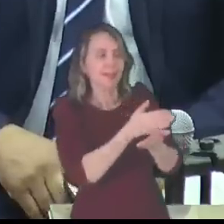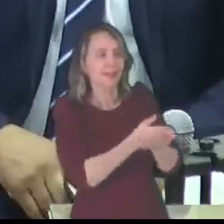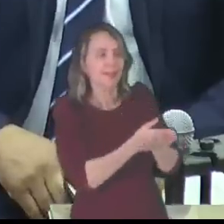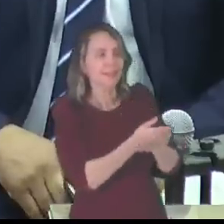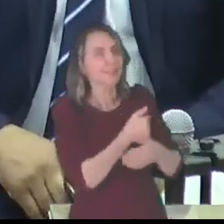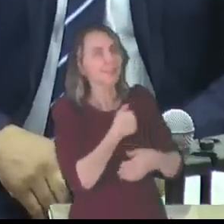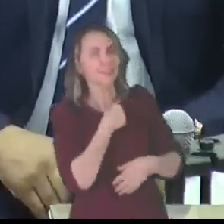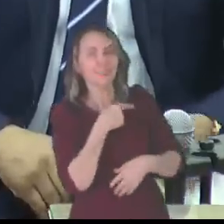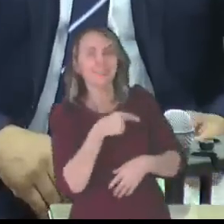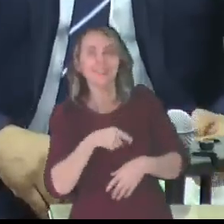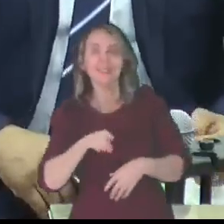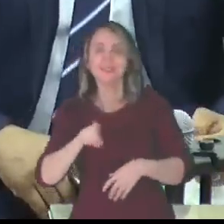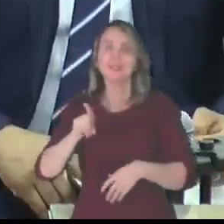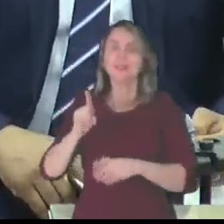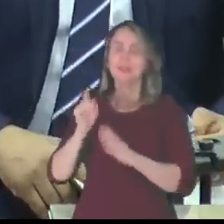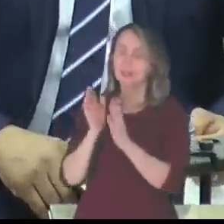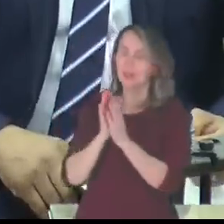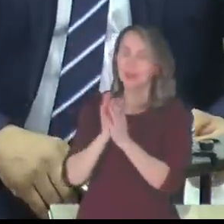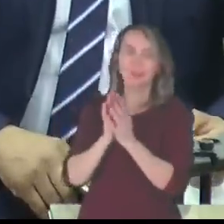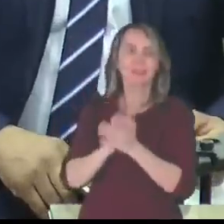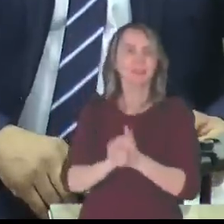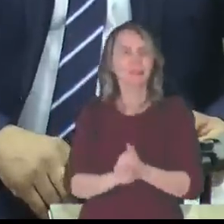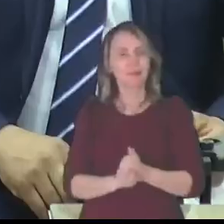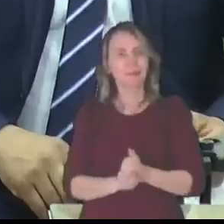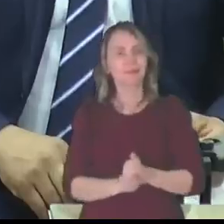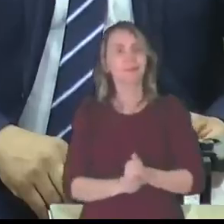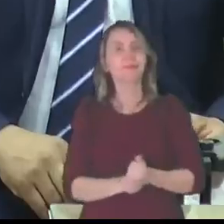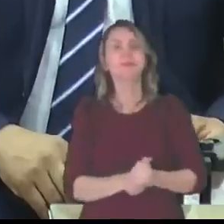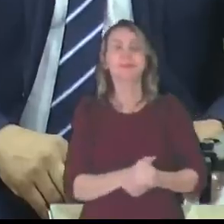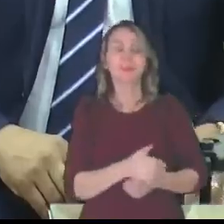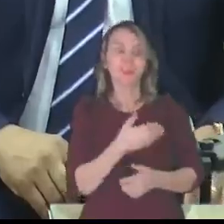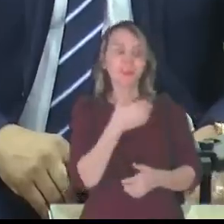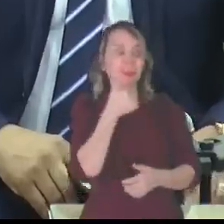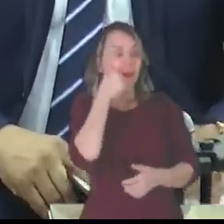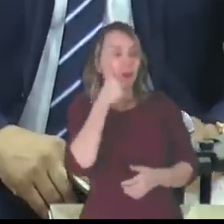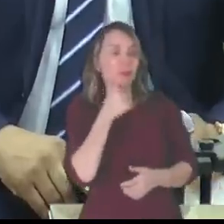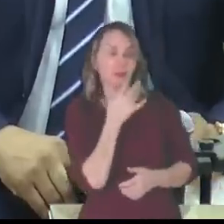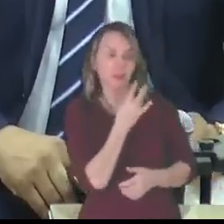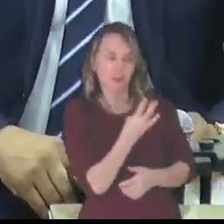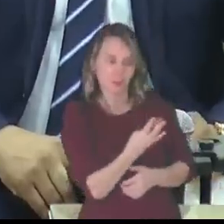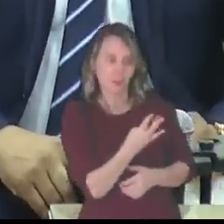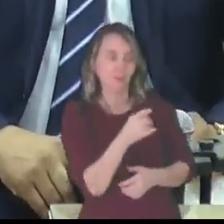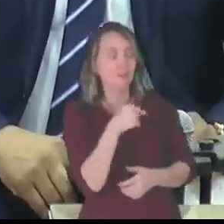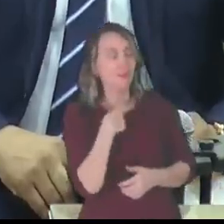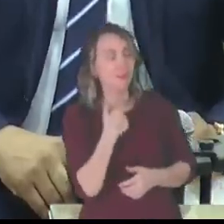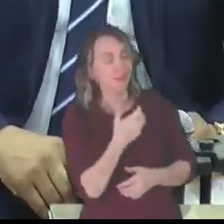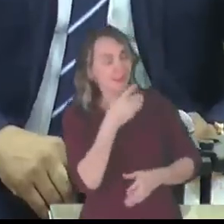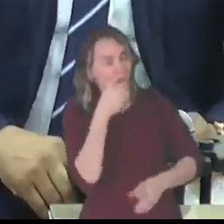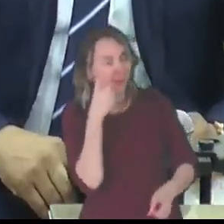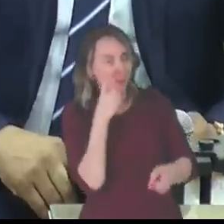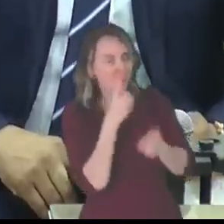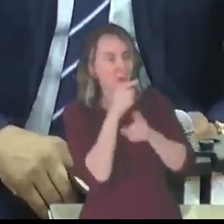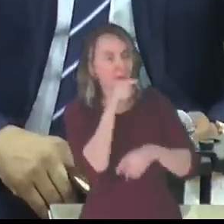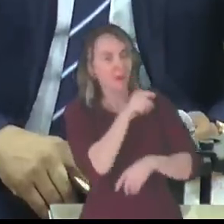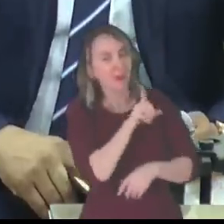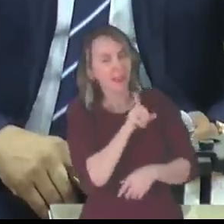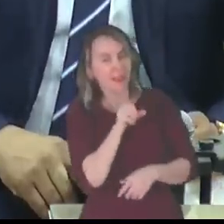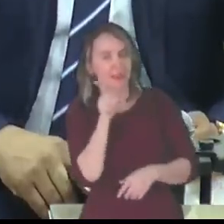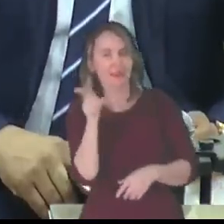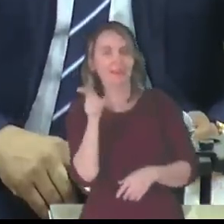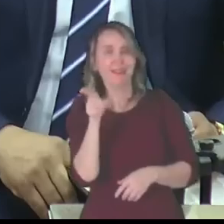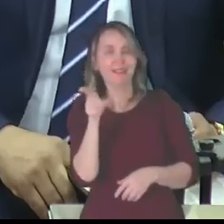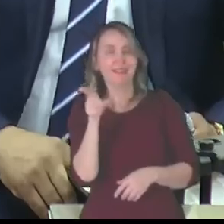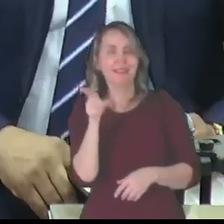irei ao monte da minha noiva quer me encontrar você vai me encontrar no Monte da amiga e no